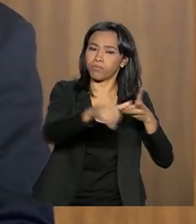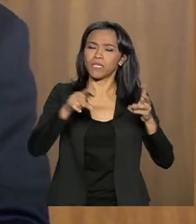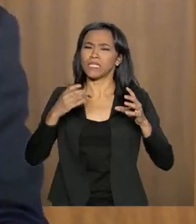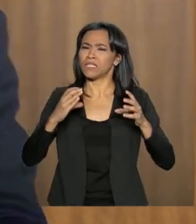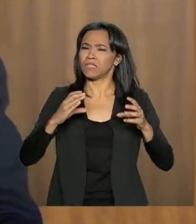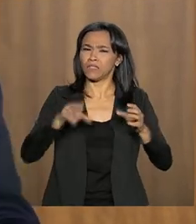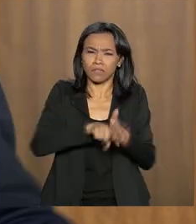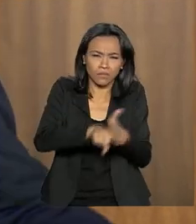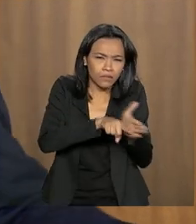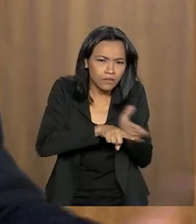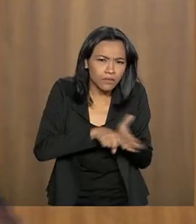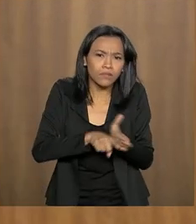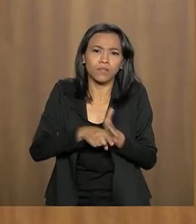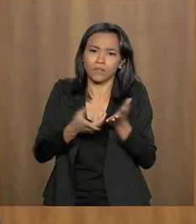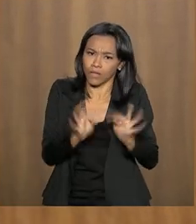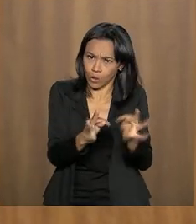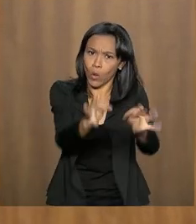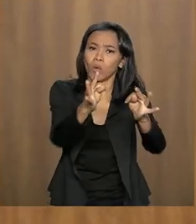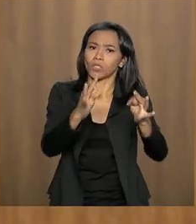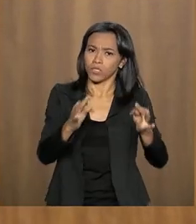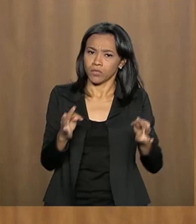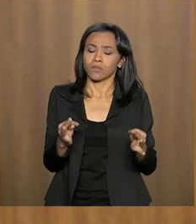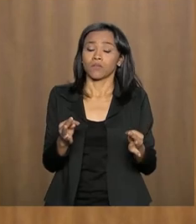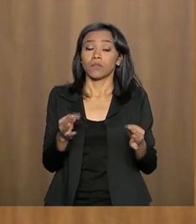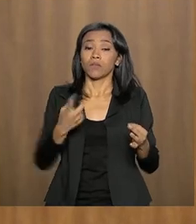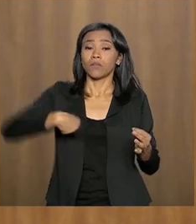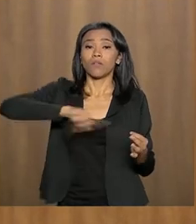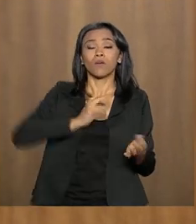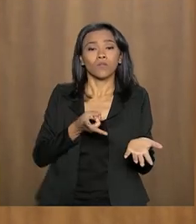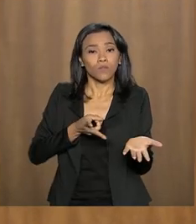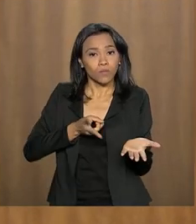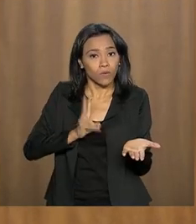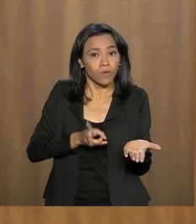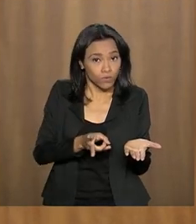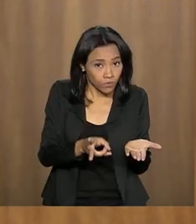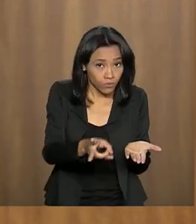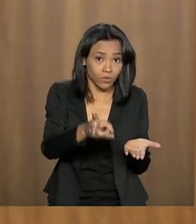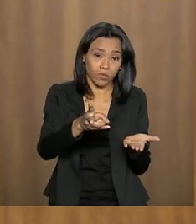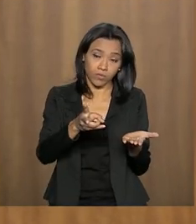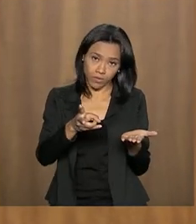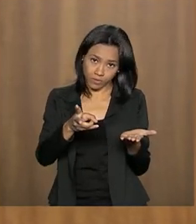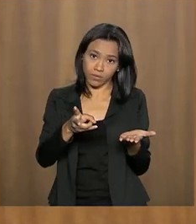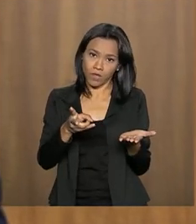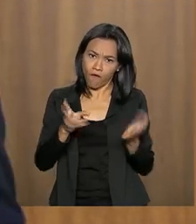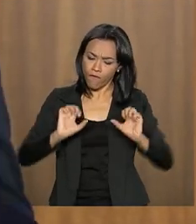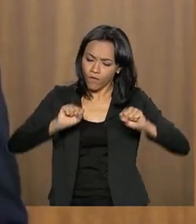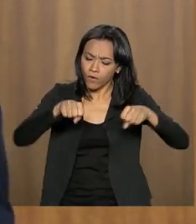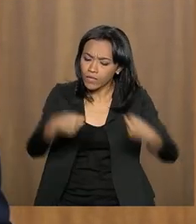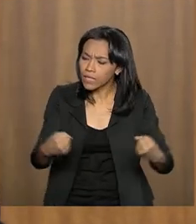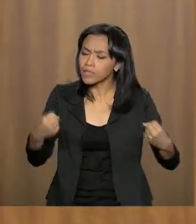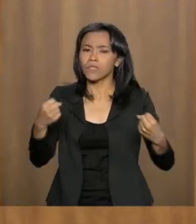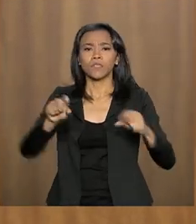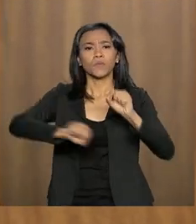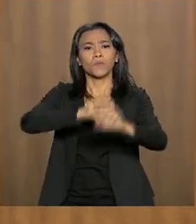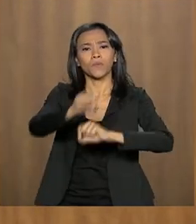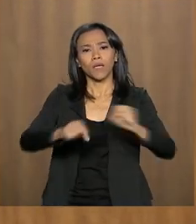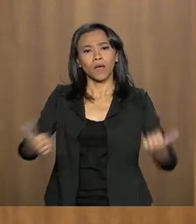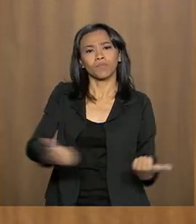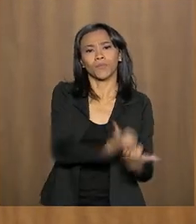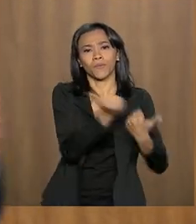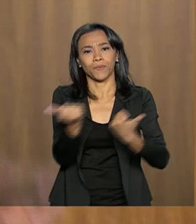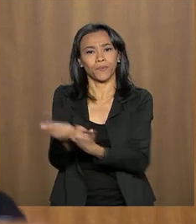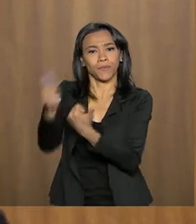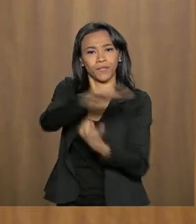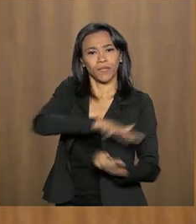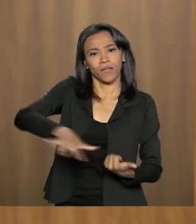tecnológica. E continuamos e coincidimos em continuar fortalecendo a nossa cooperação em